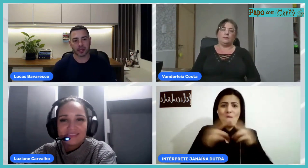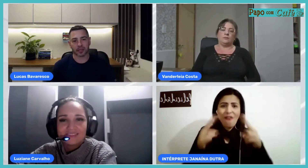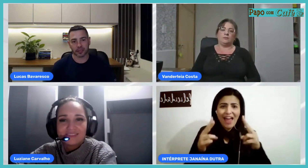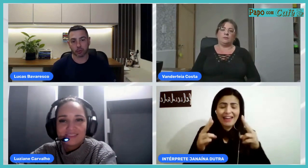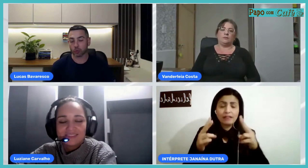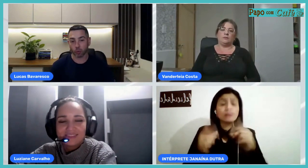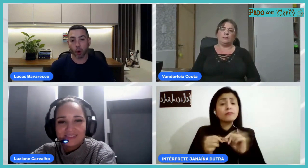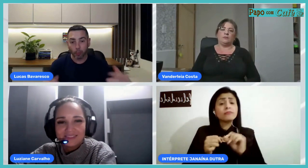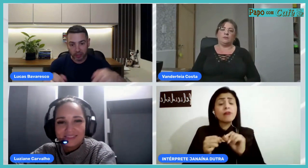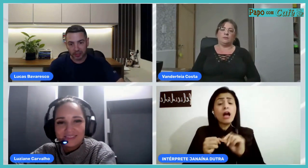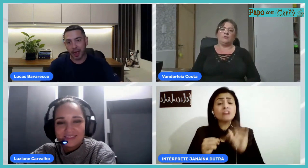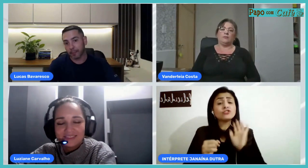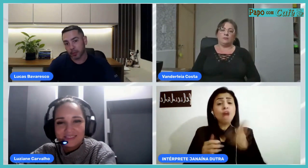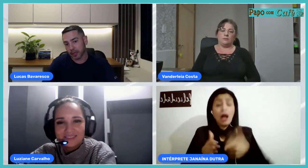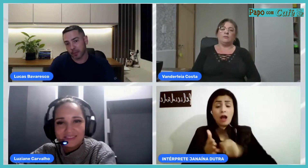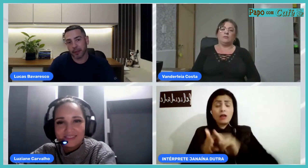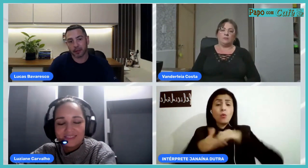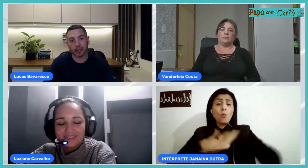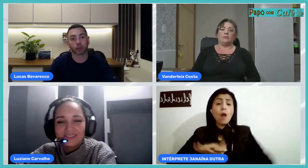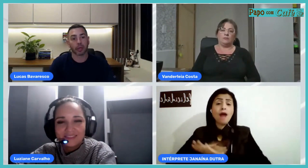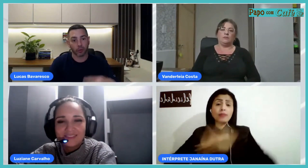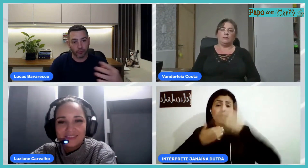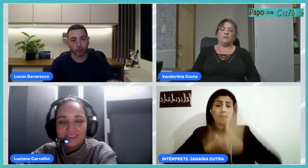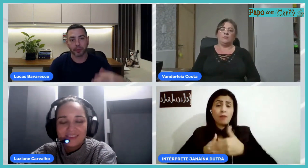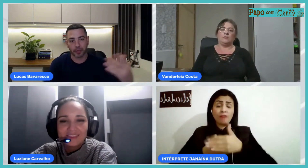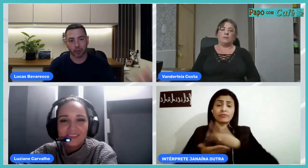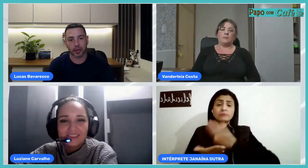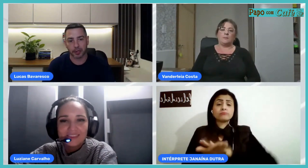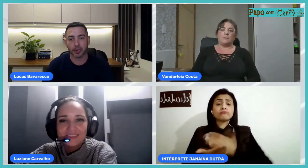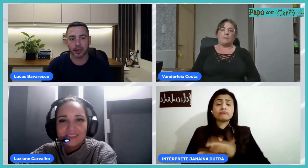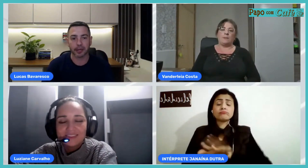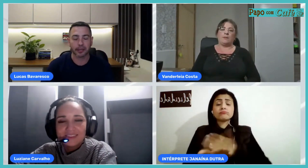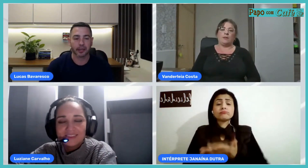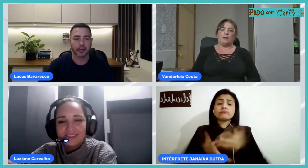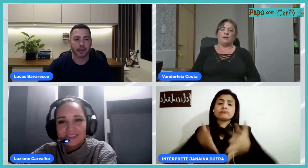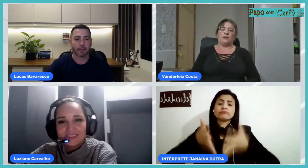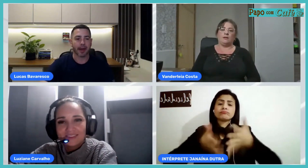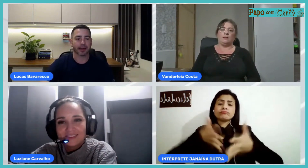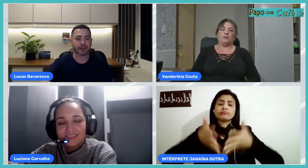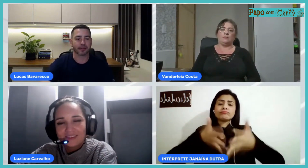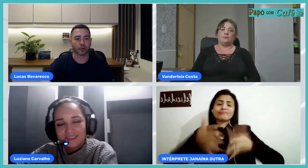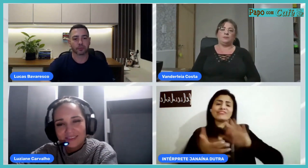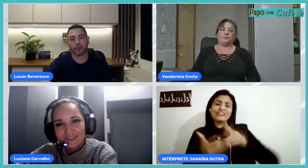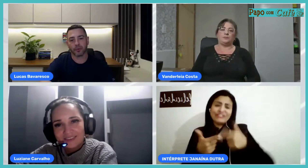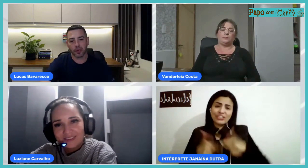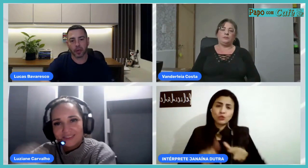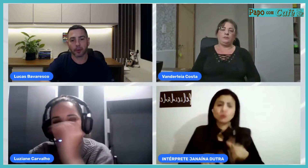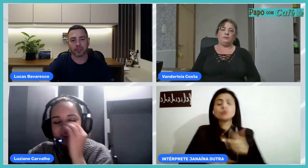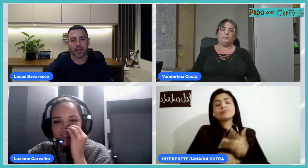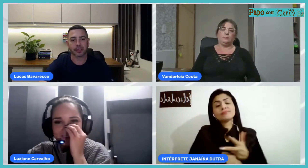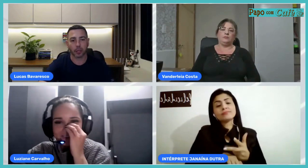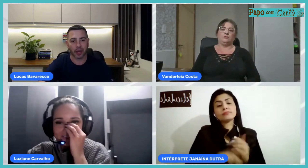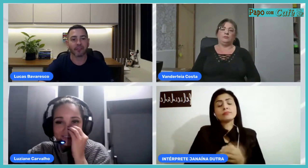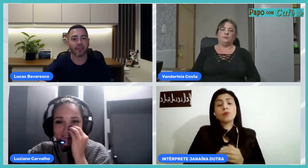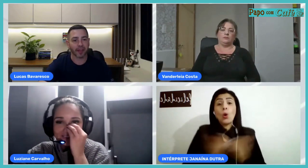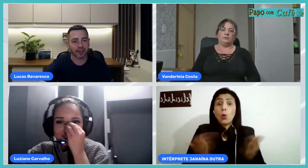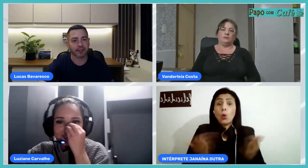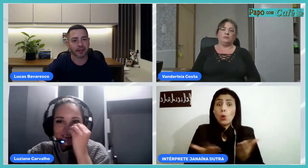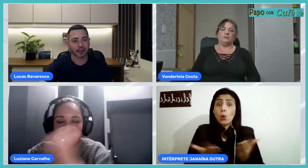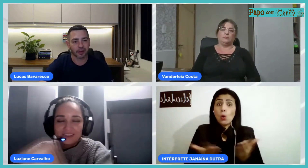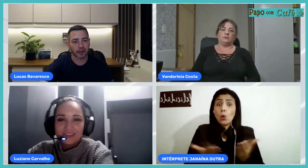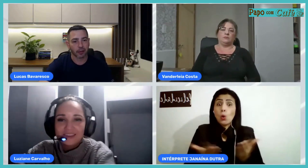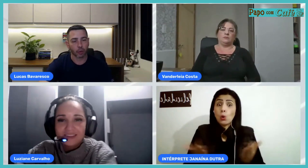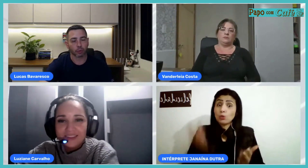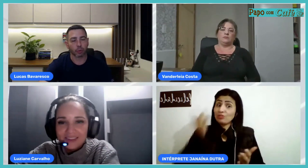tenho a certeza como está, porque também não tem um volume tão grande, né? Mas 2020 a Procergs já